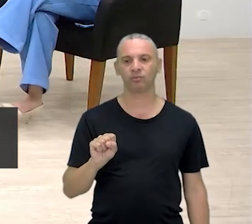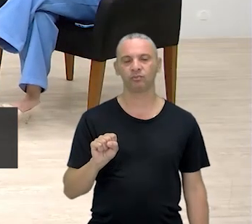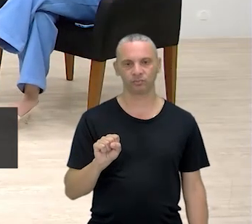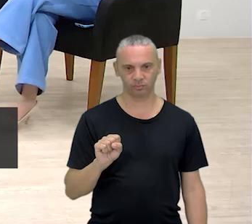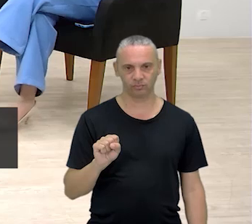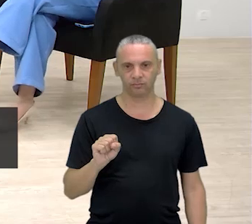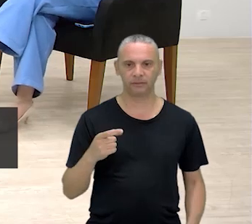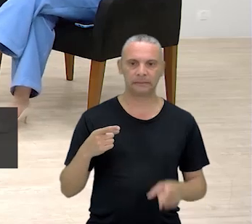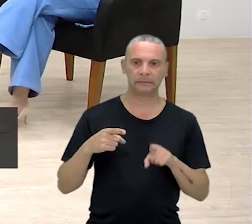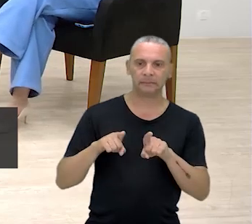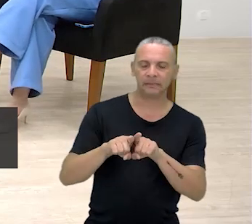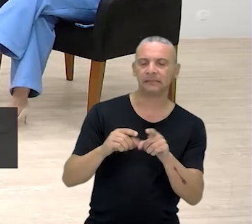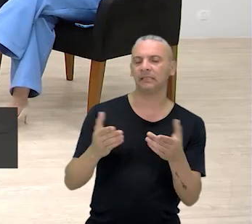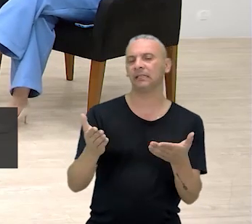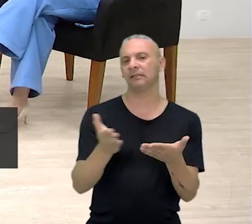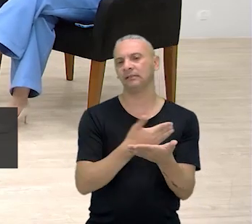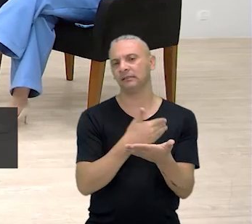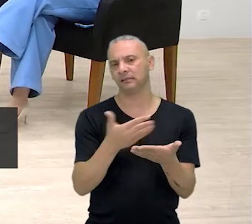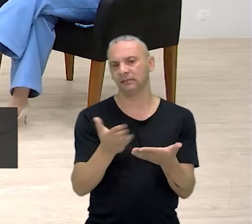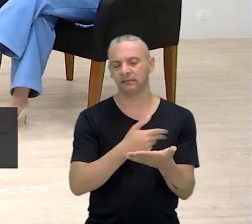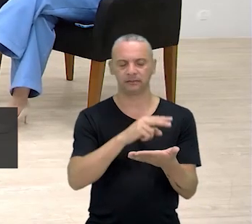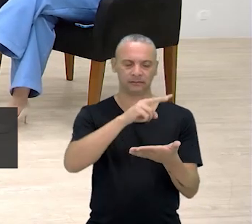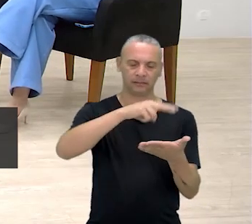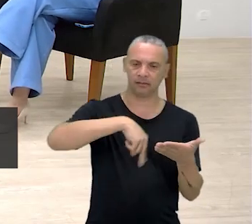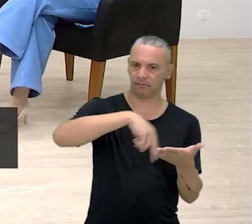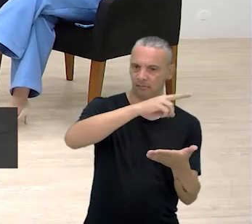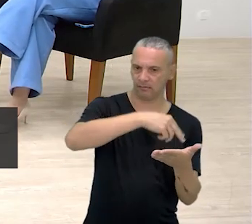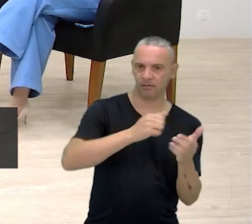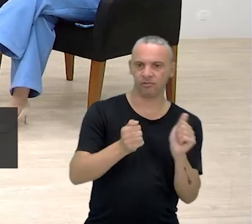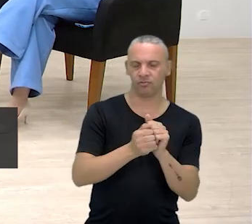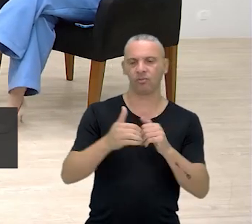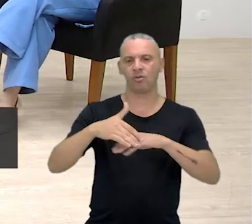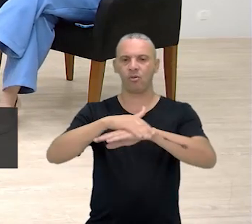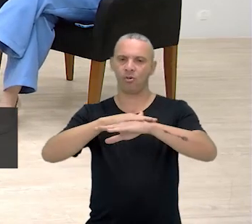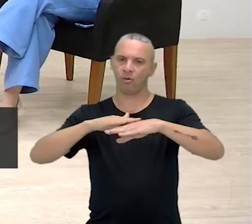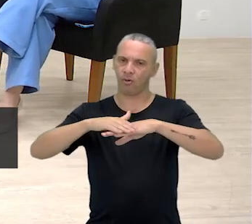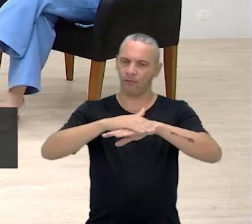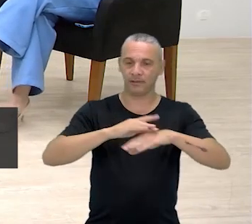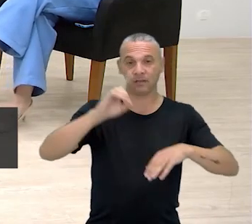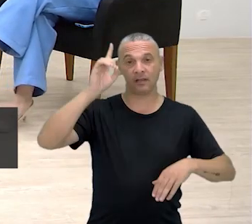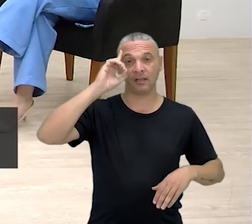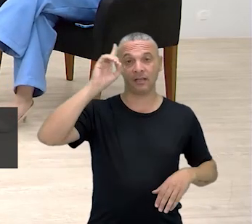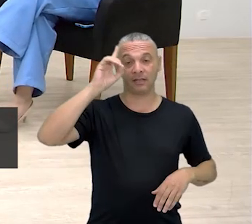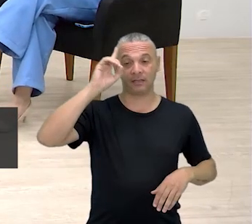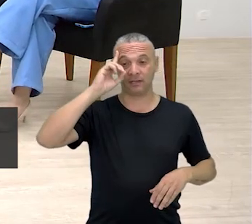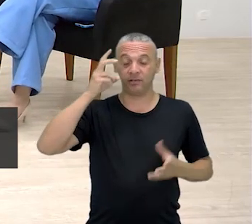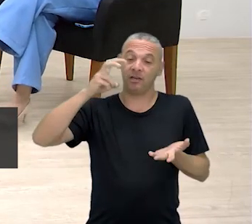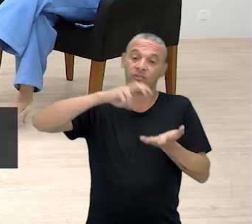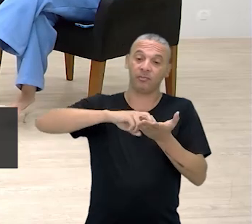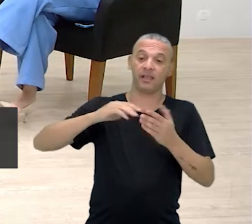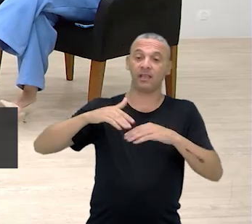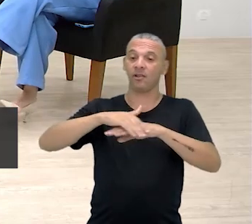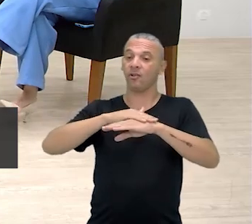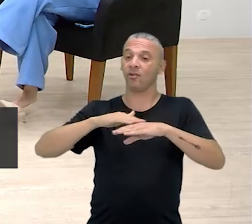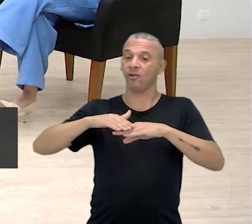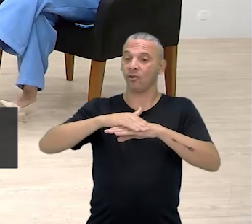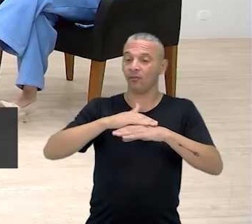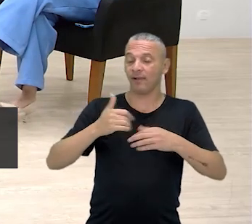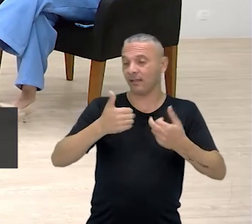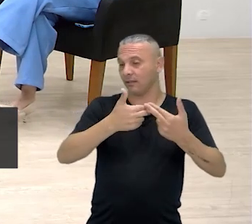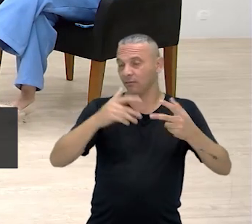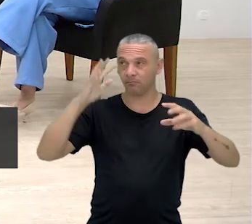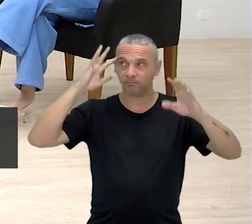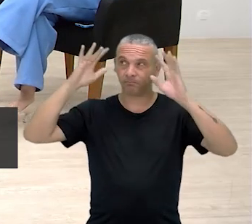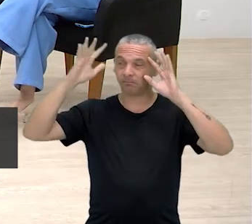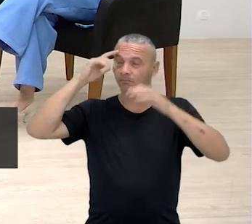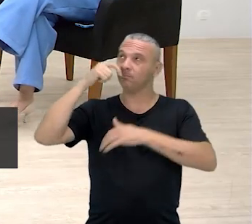grande parceiro de livro, um grande parceiro de discussão. A gente tem dias que passa assim, uma manhã discutindo alguma coisa do livro, ele me dá umas